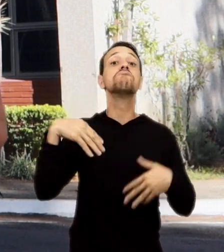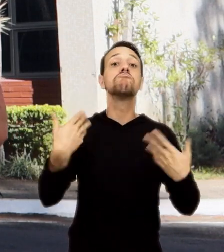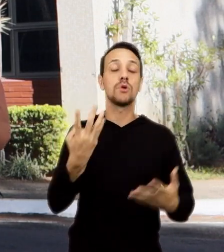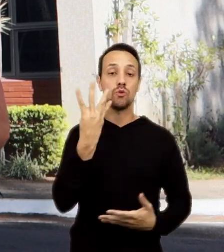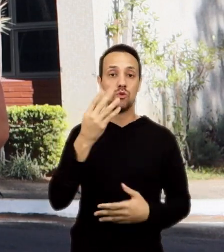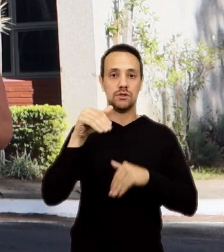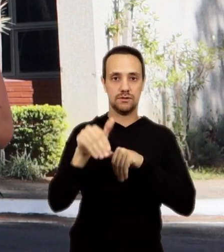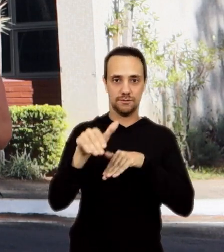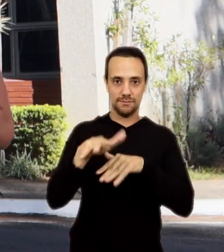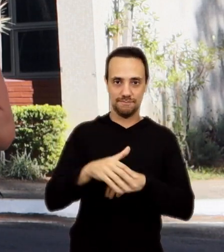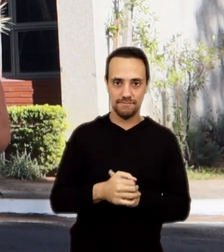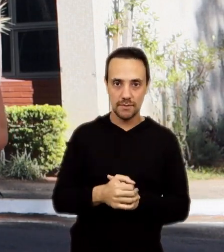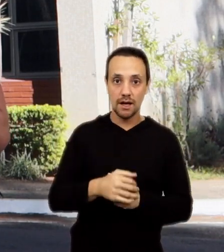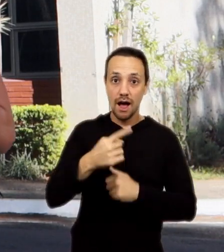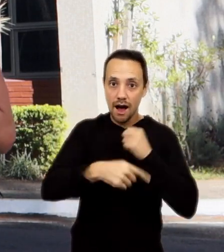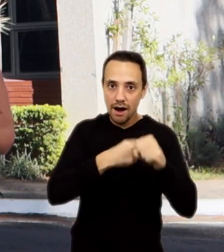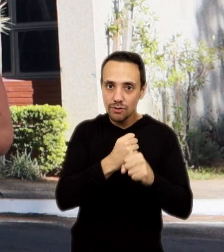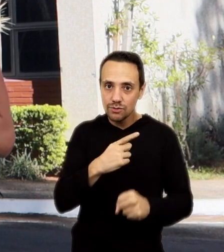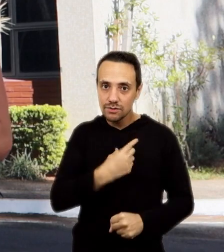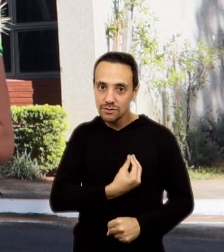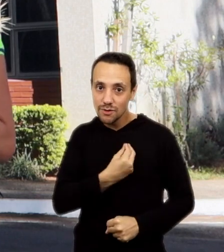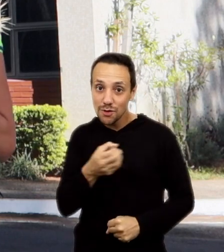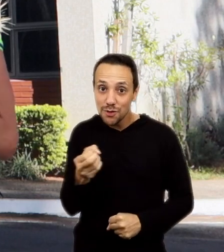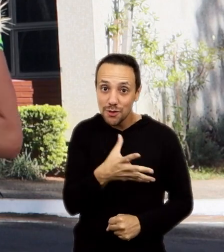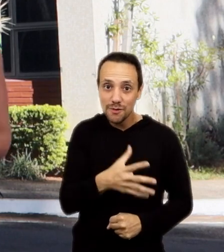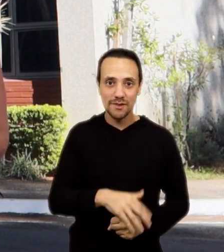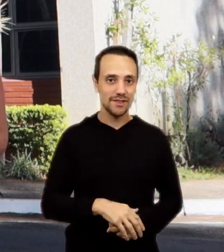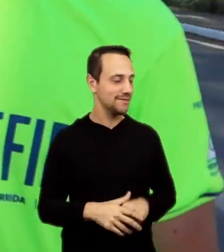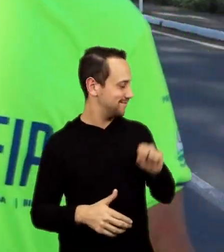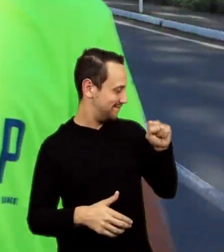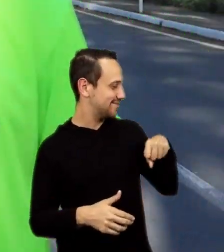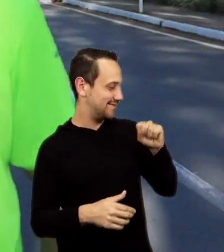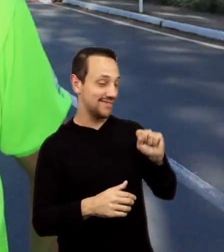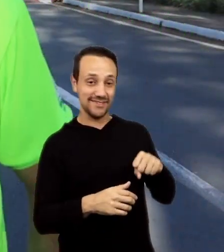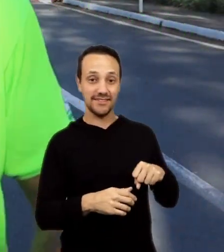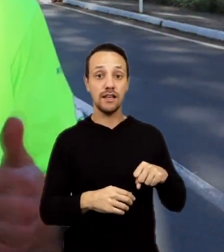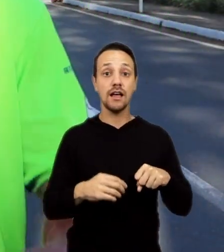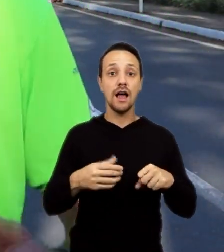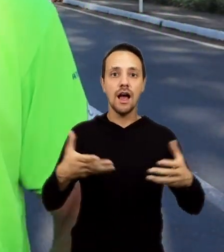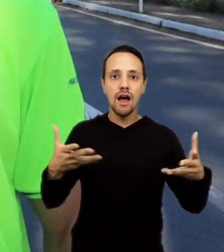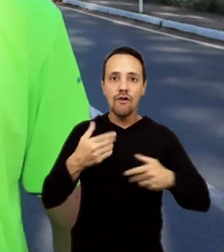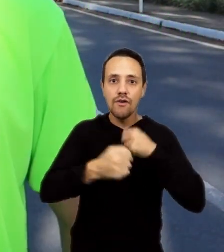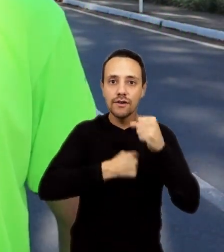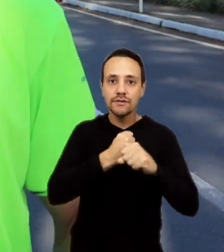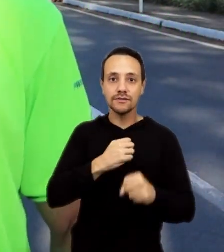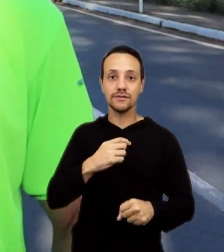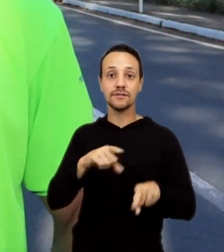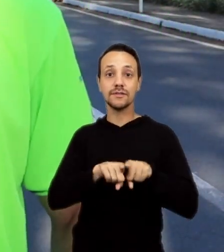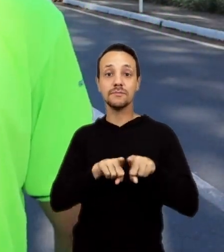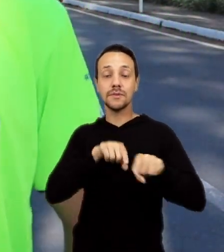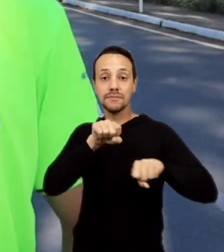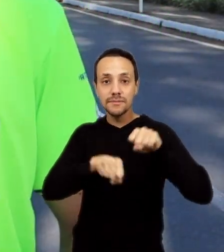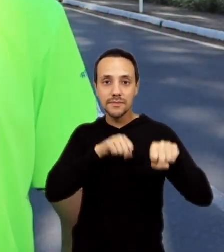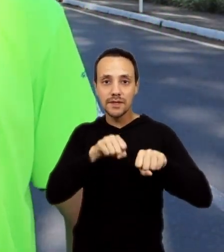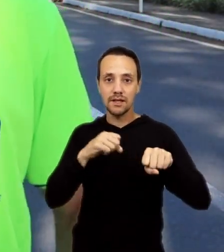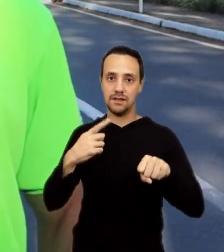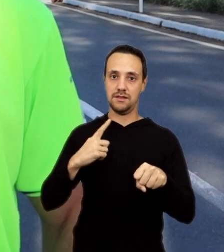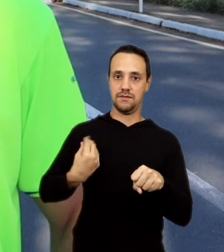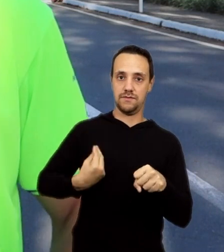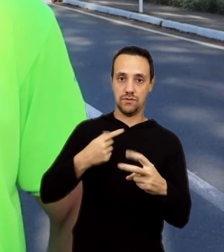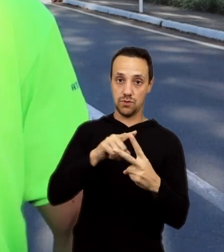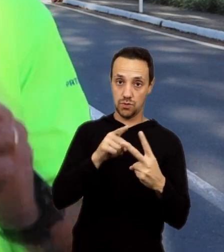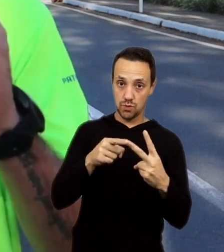dia 4 de setembro. E esse ano teremos uma grande novidade. Sim, Amanda. Esse ano teremos bike também. E serão